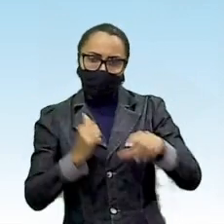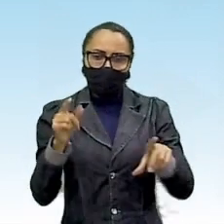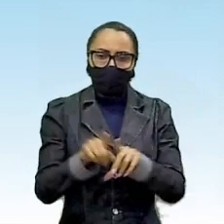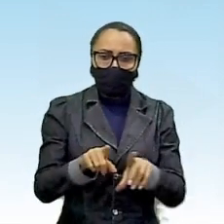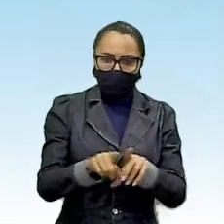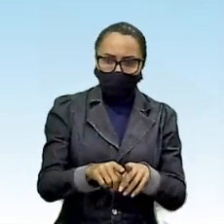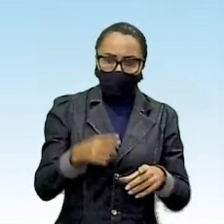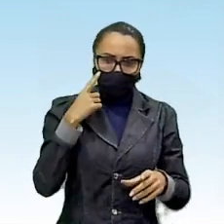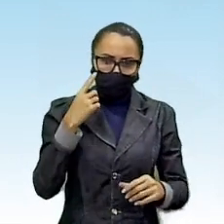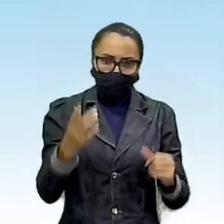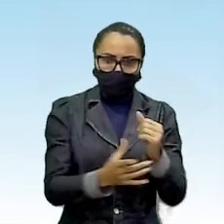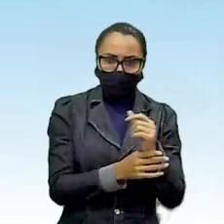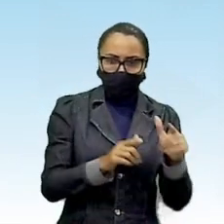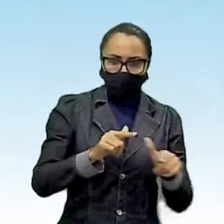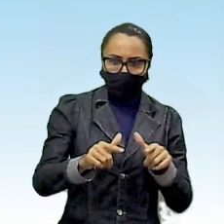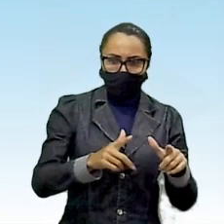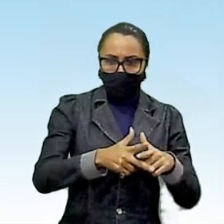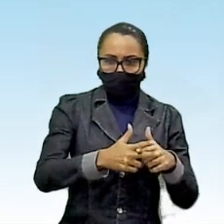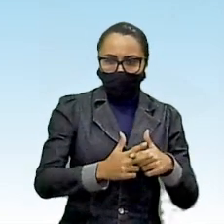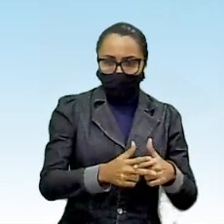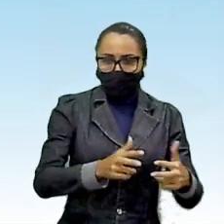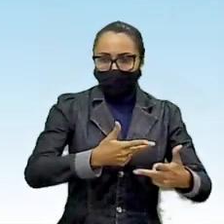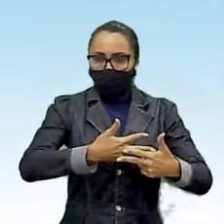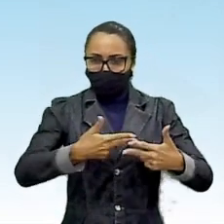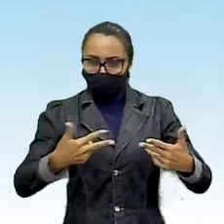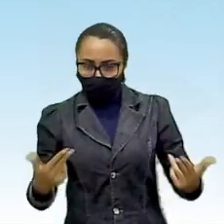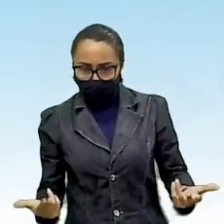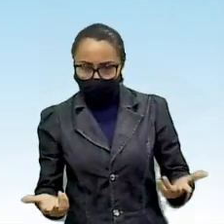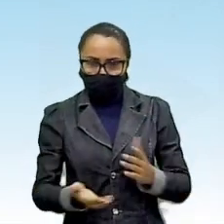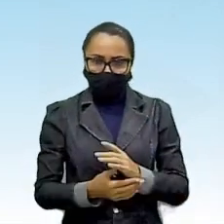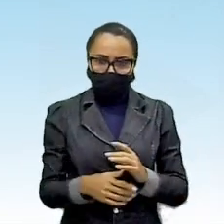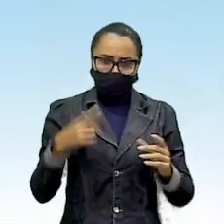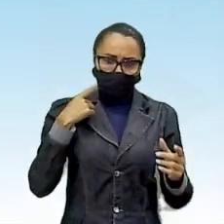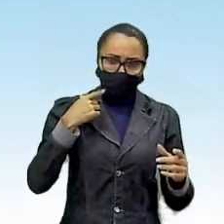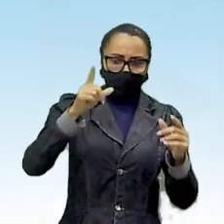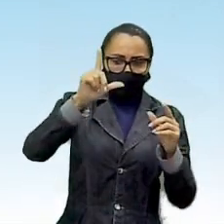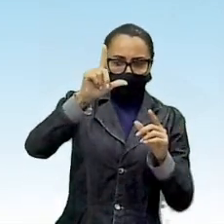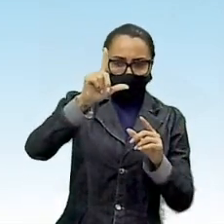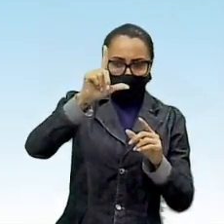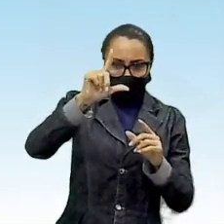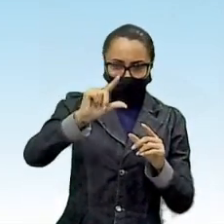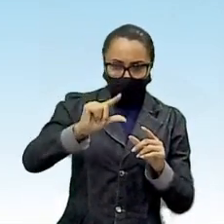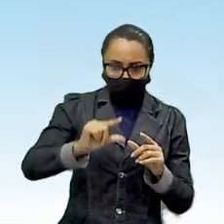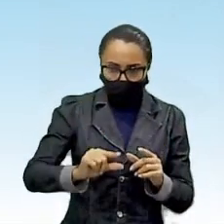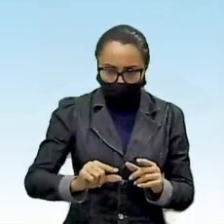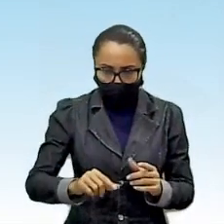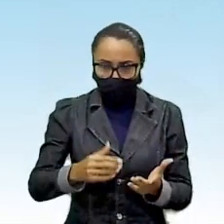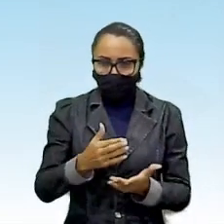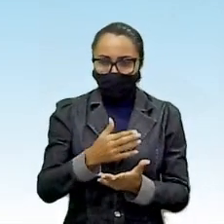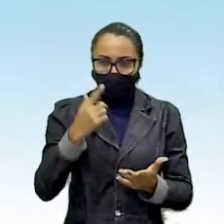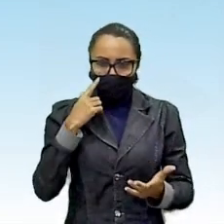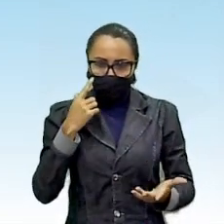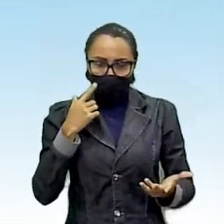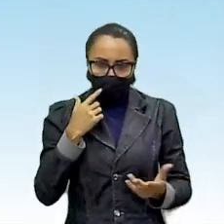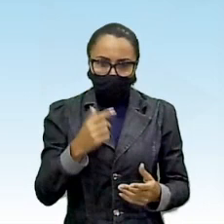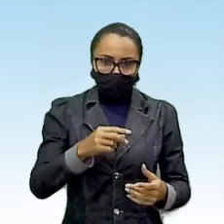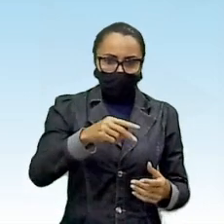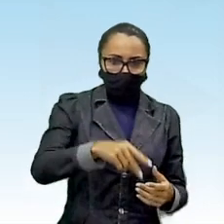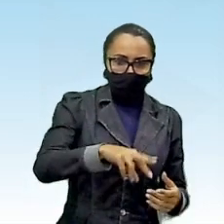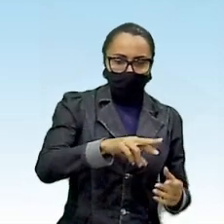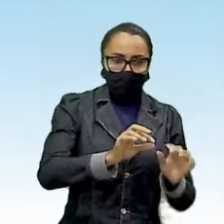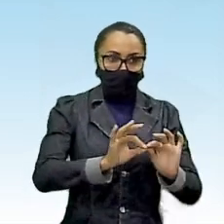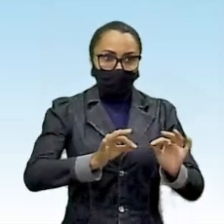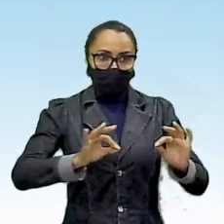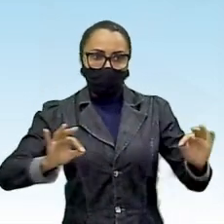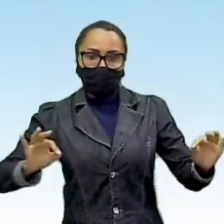no trabalho em máquinas e equipamentos. Então, diminuiu muito as determinações, era uma NR bem grandona, né?